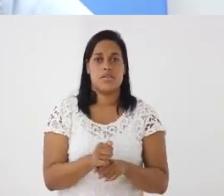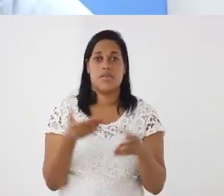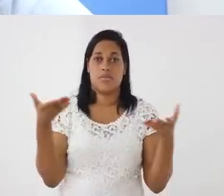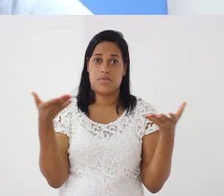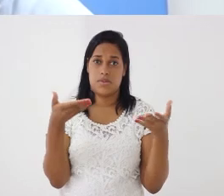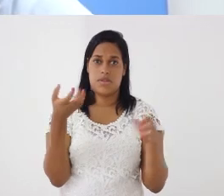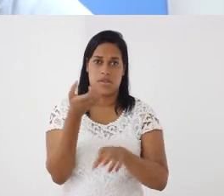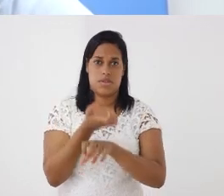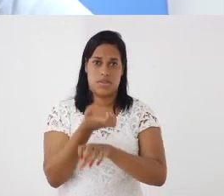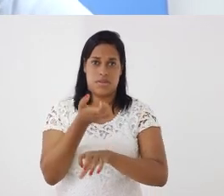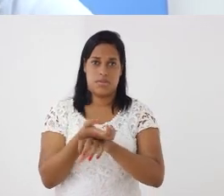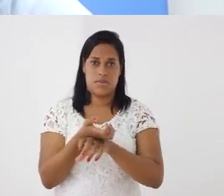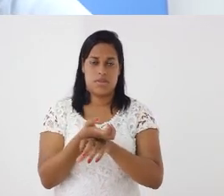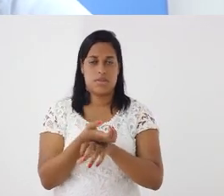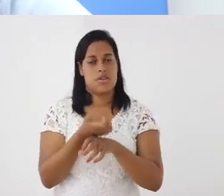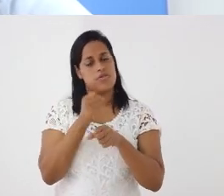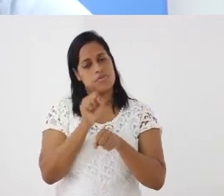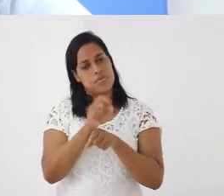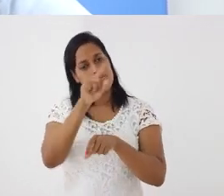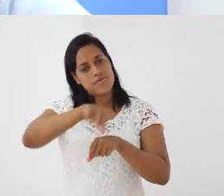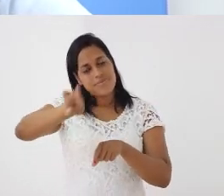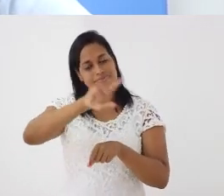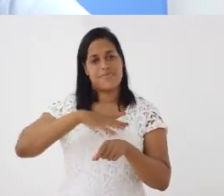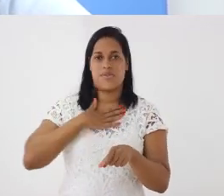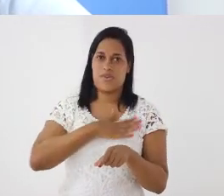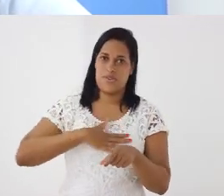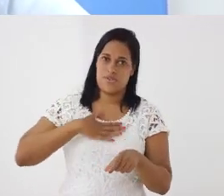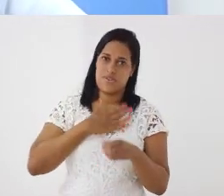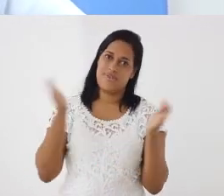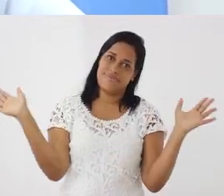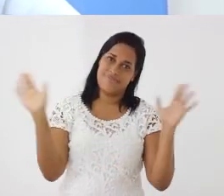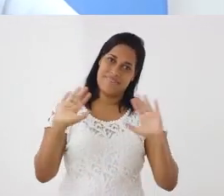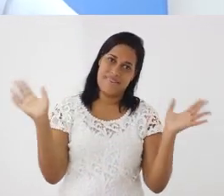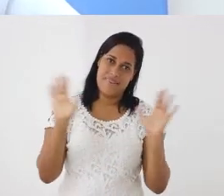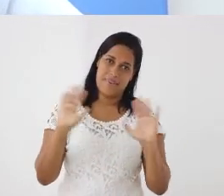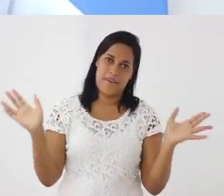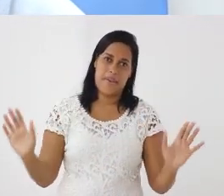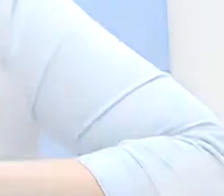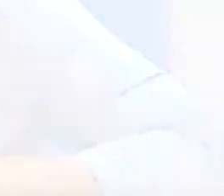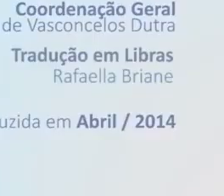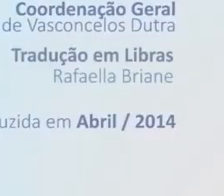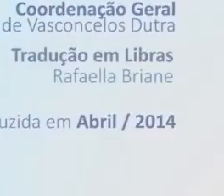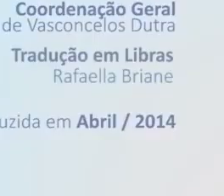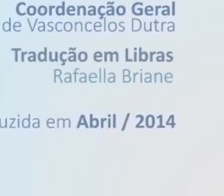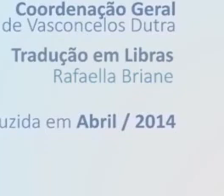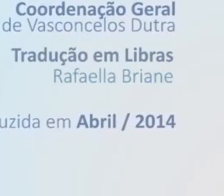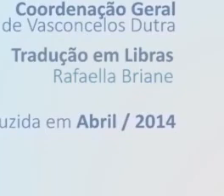assim a nossa disciplina. Espero que vocês tenham gostado e até a próxima.